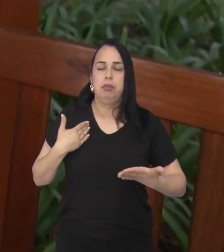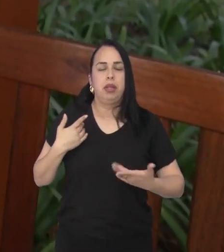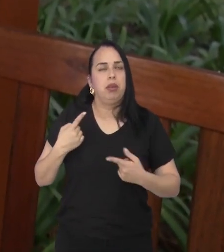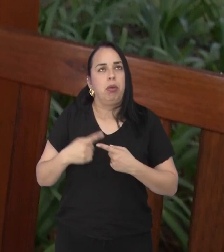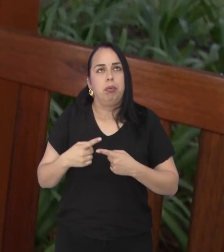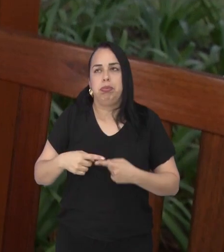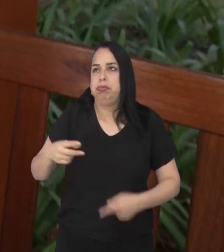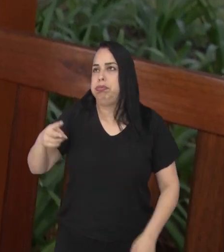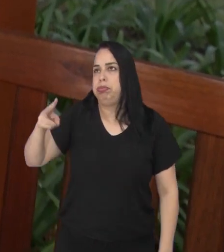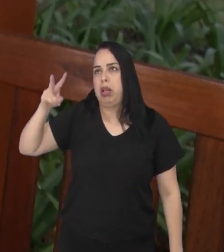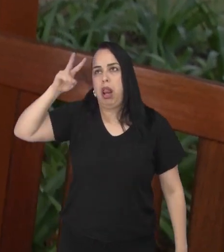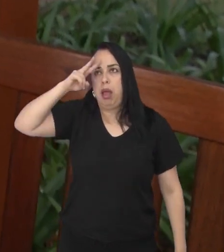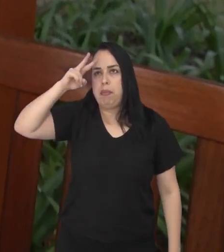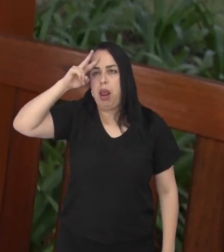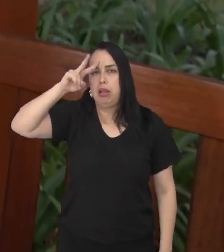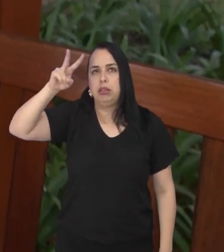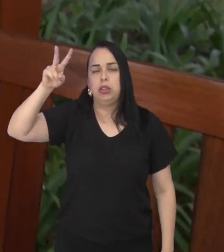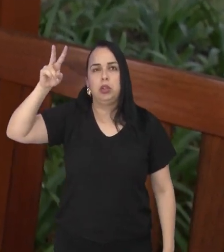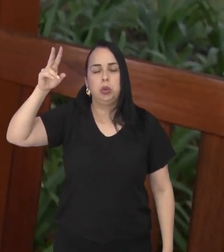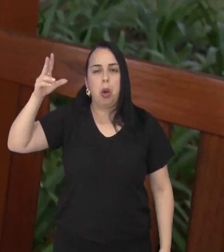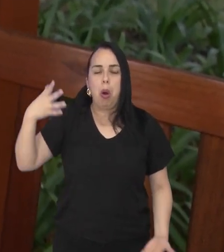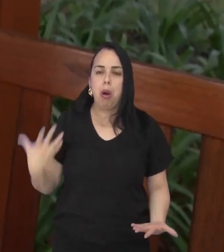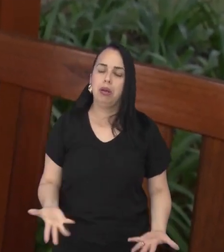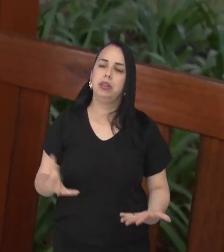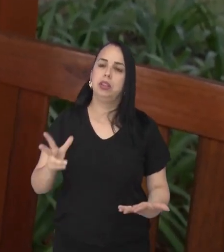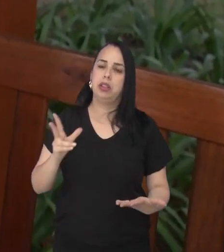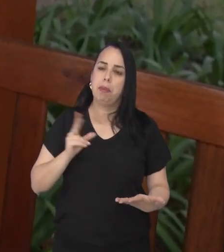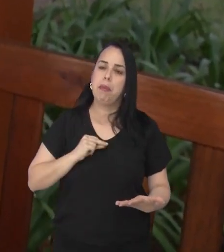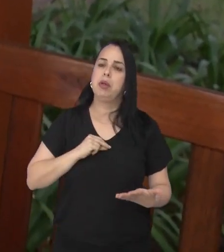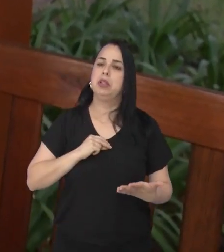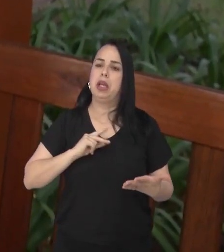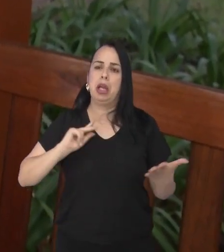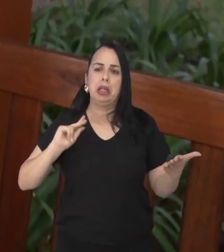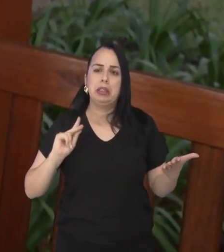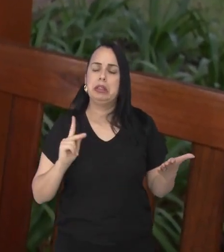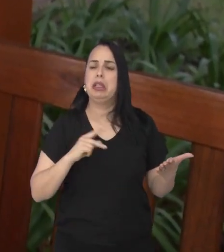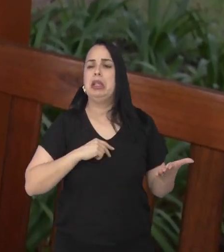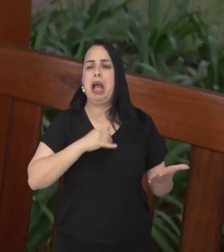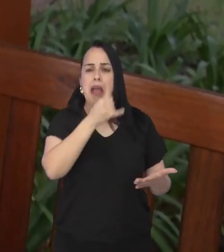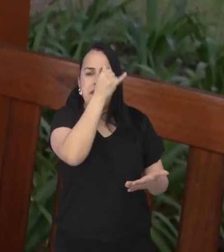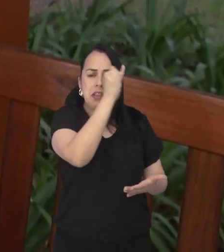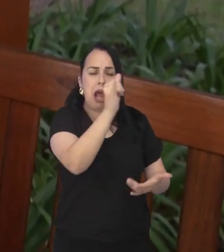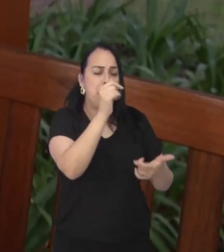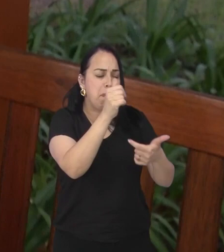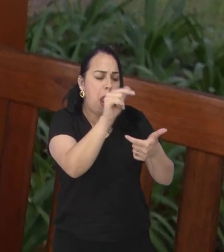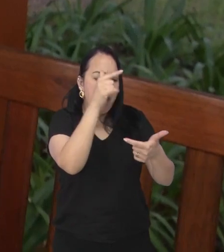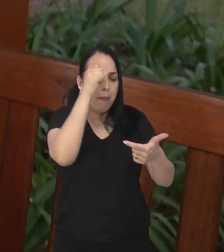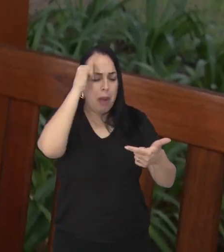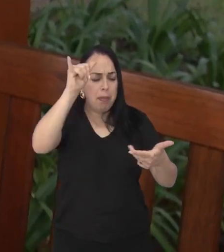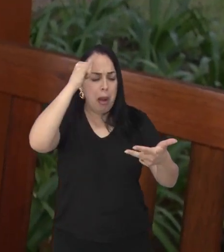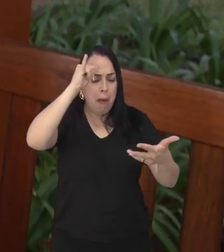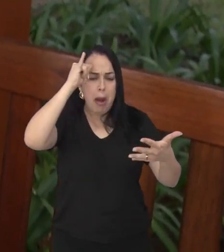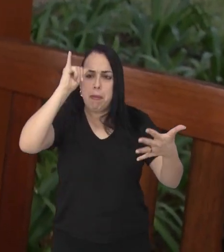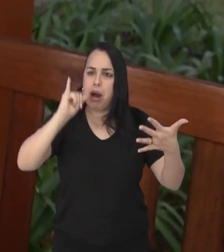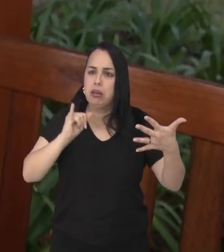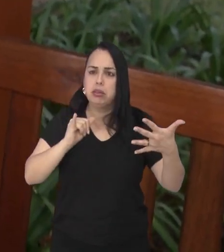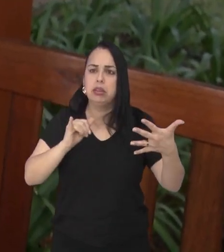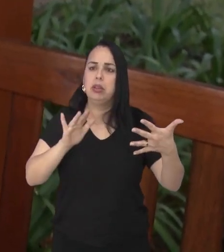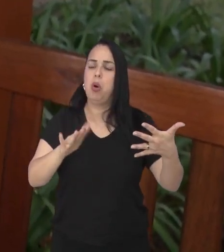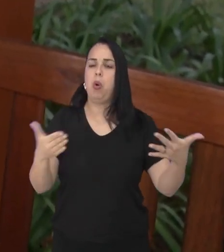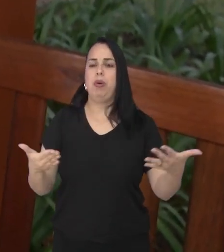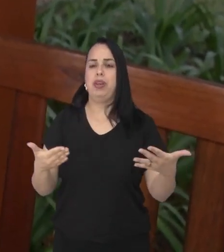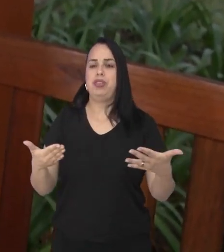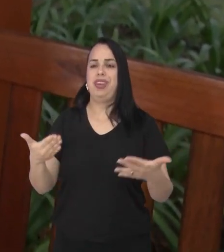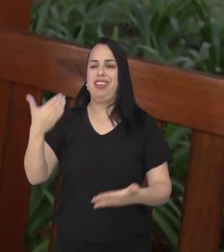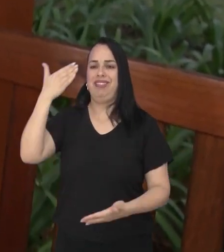a passar um filme na cabeça e falar, puxa, podia ter sido evitado tanta coisa que foi muito difícil, que hoje eu entendo, né?